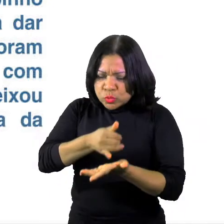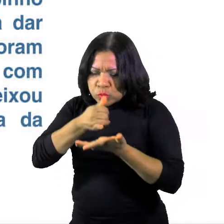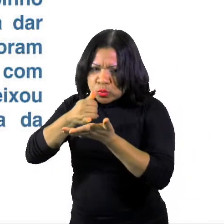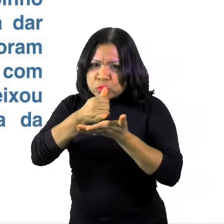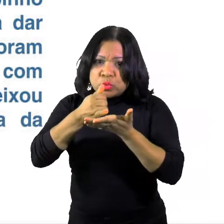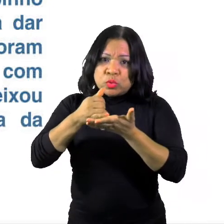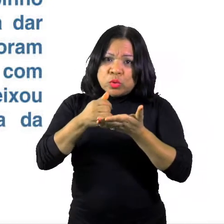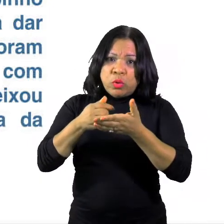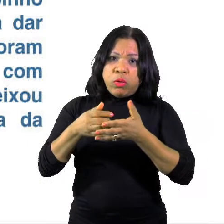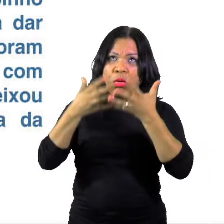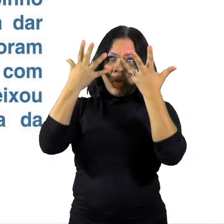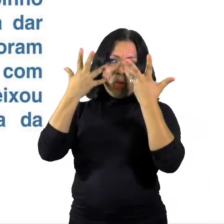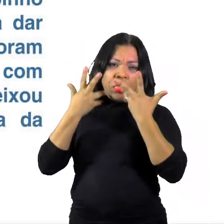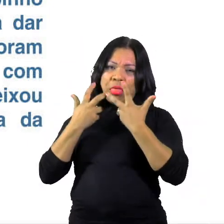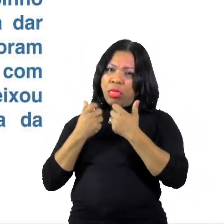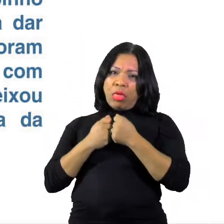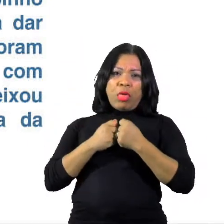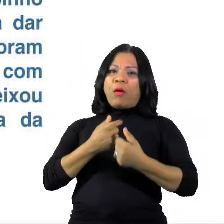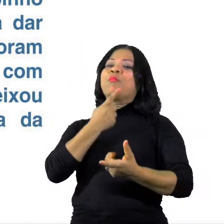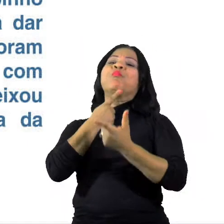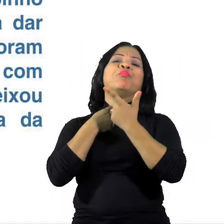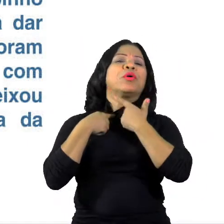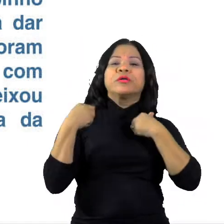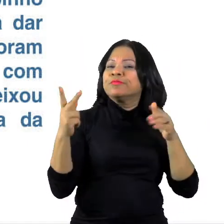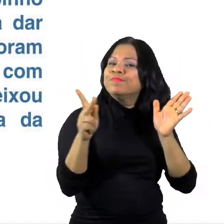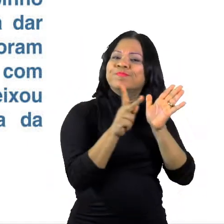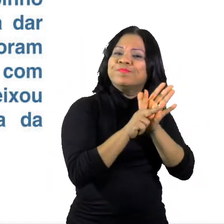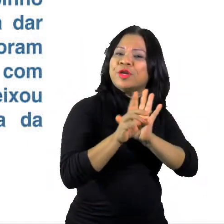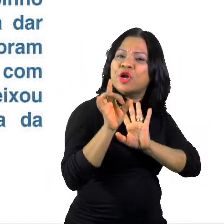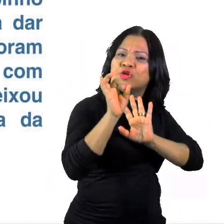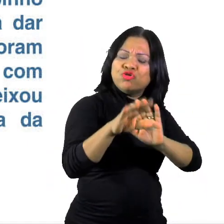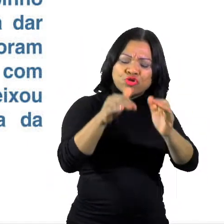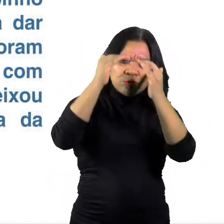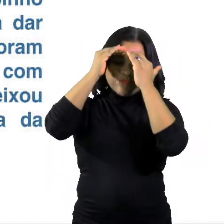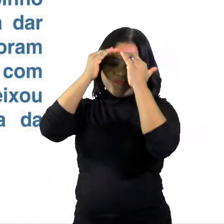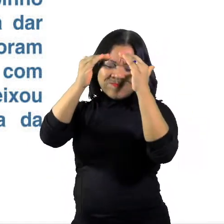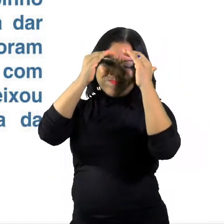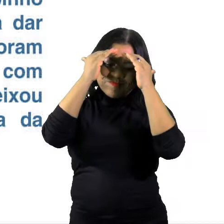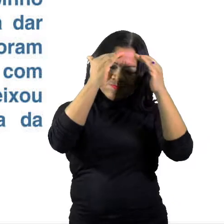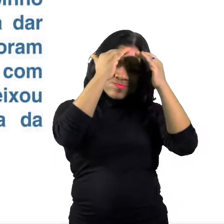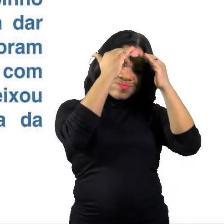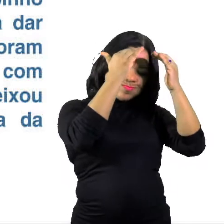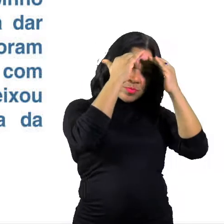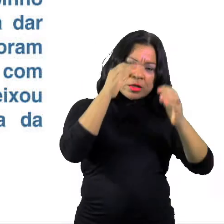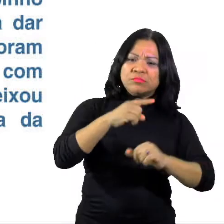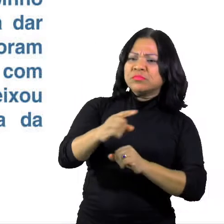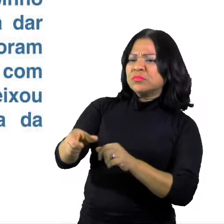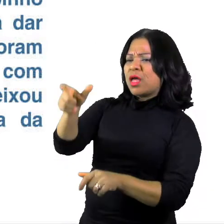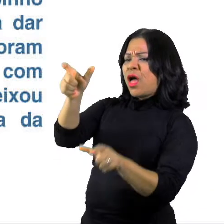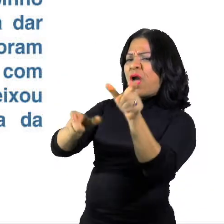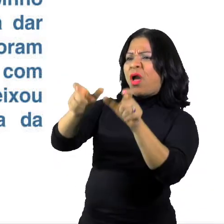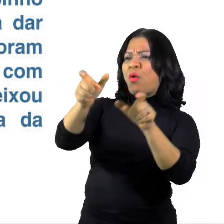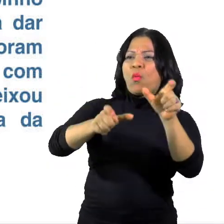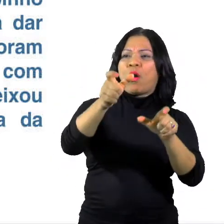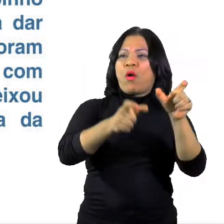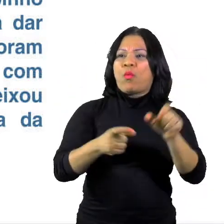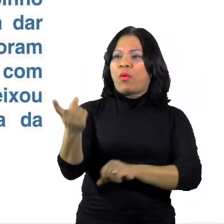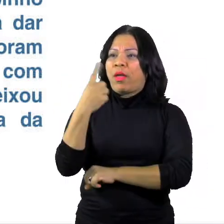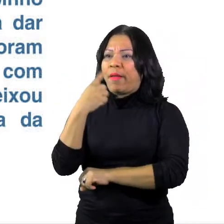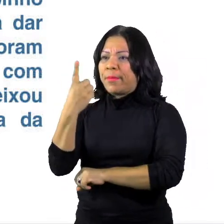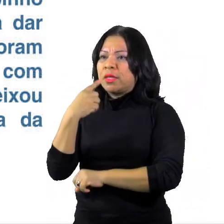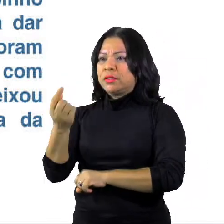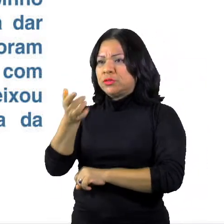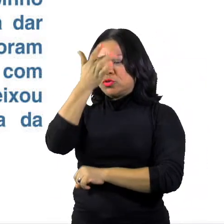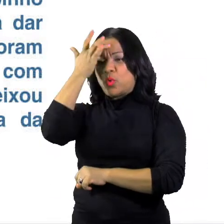reação, sem vontade própria, apenas obedecendo os comandos de qualquer pessoa. Mesmo estando preso dentro